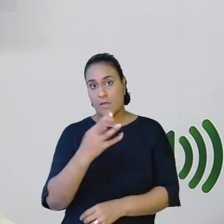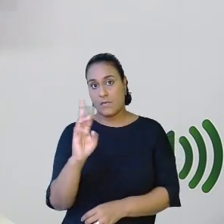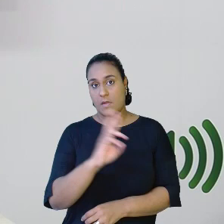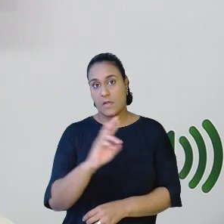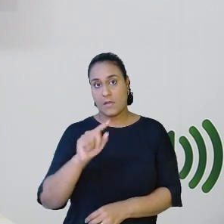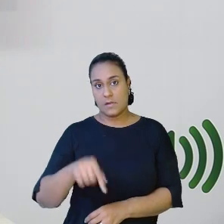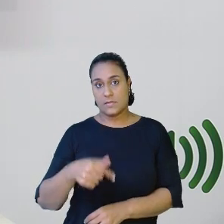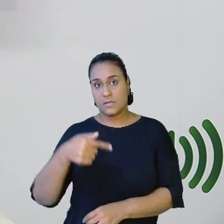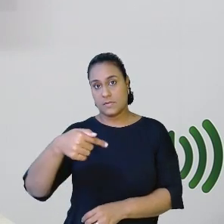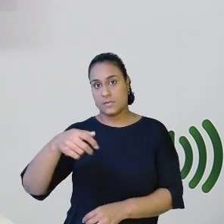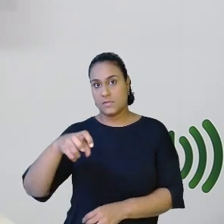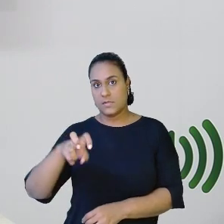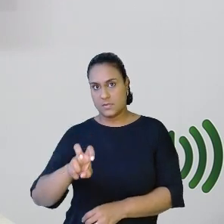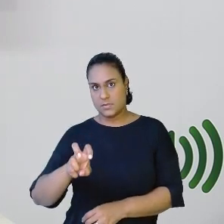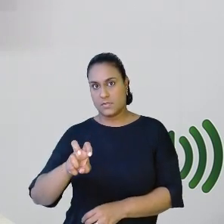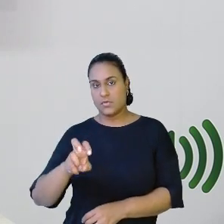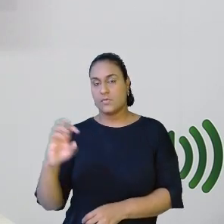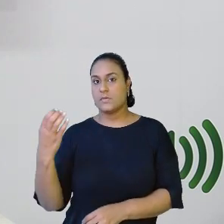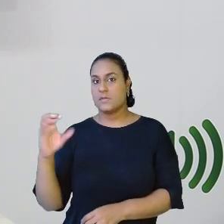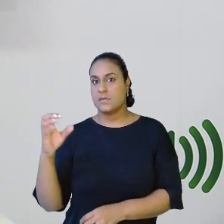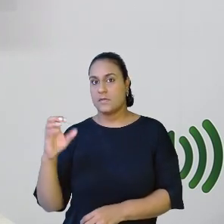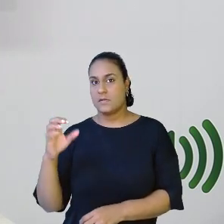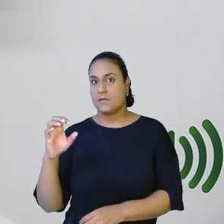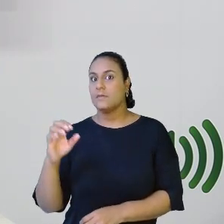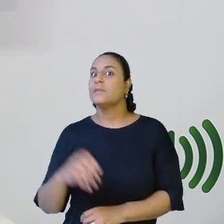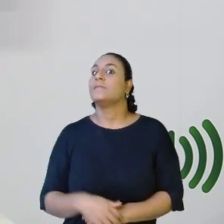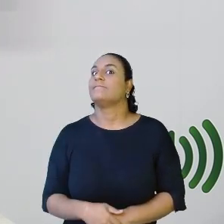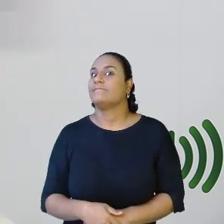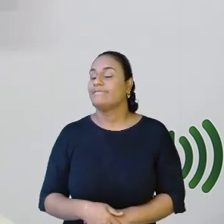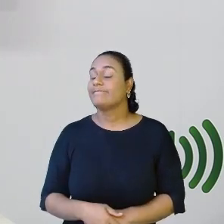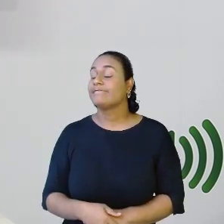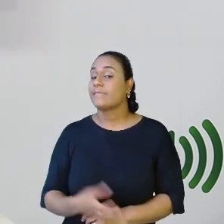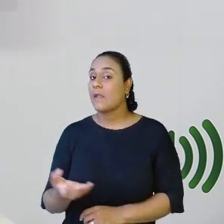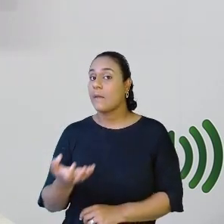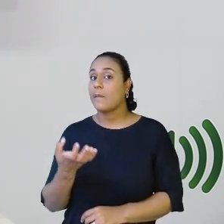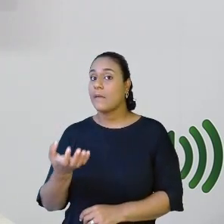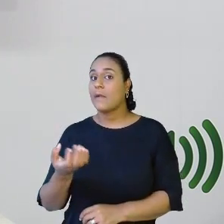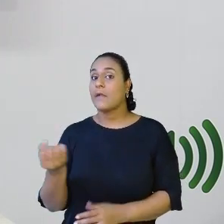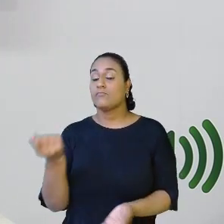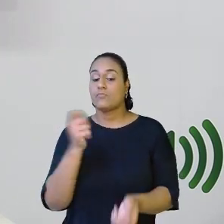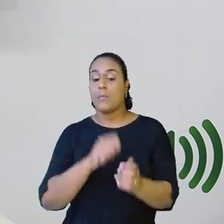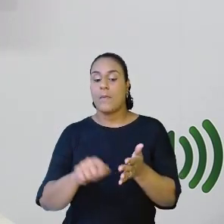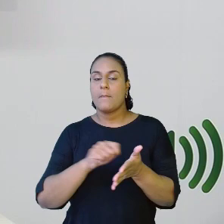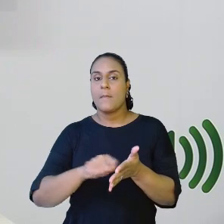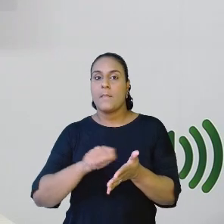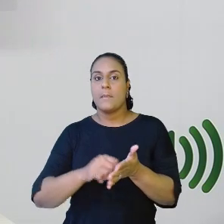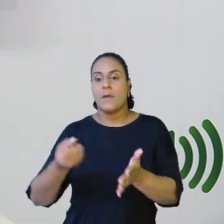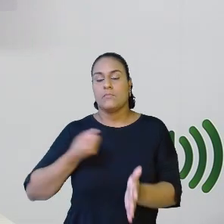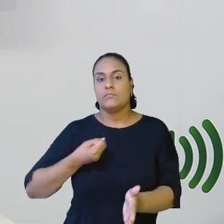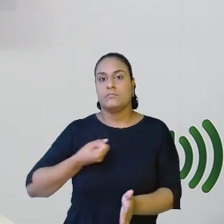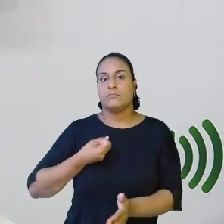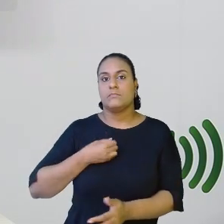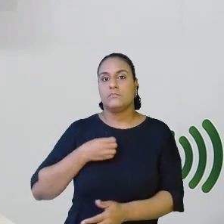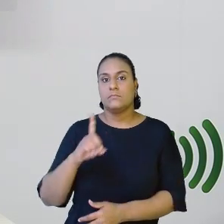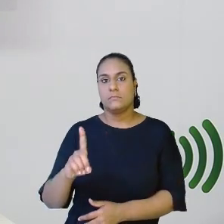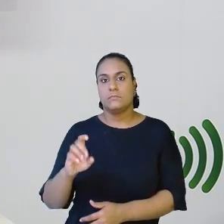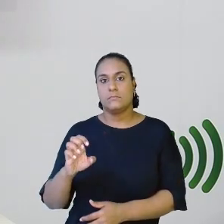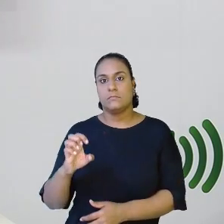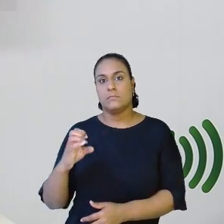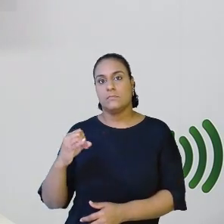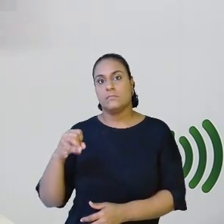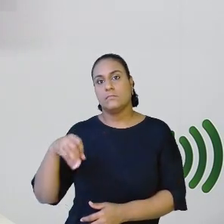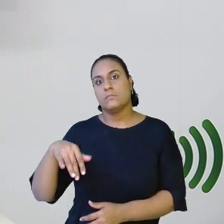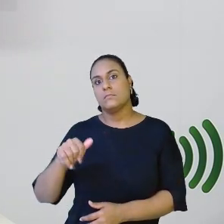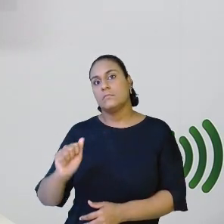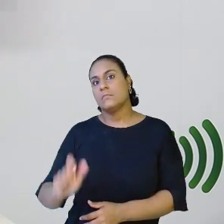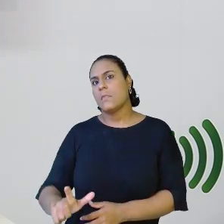4,75 o quilo, mas eu quero na escrita decimal. Nós aprendemos lá no início e até então eu estou sempre repetindo.